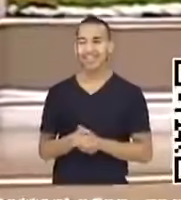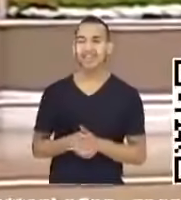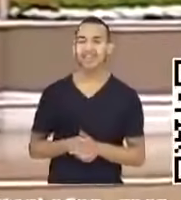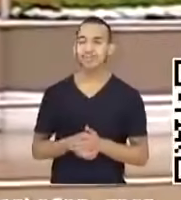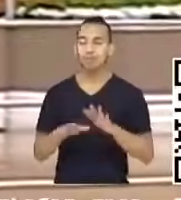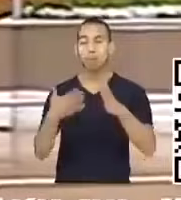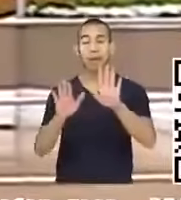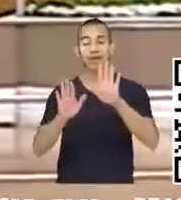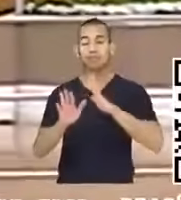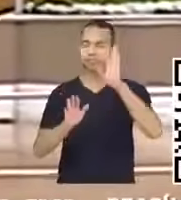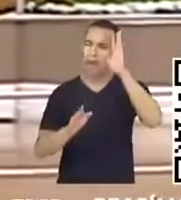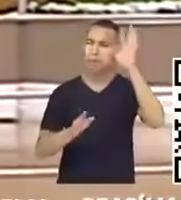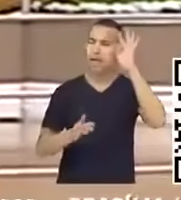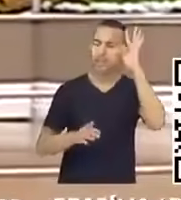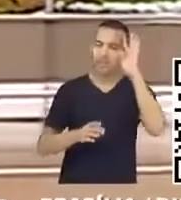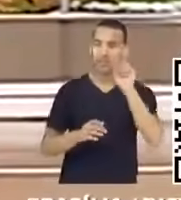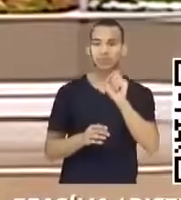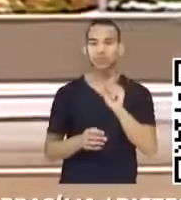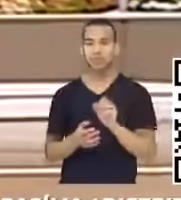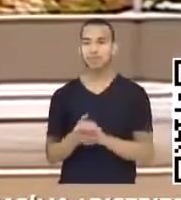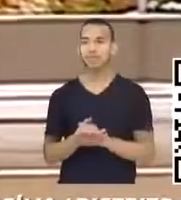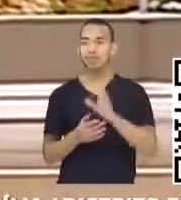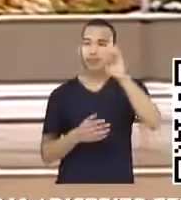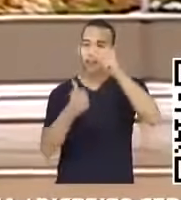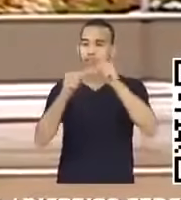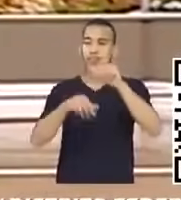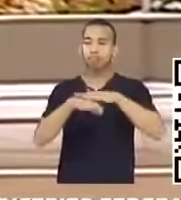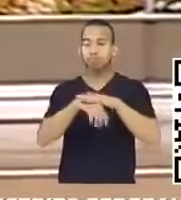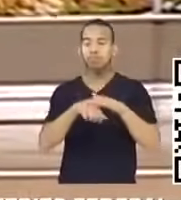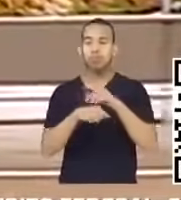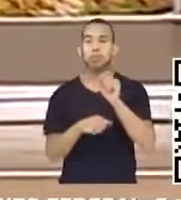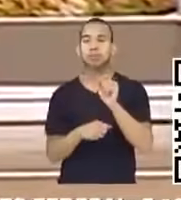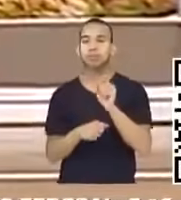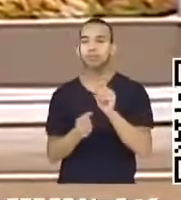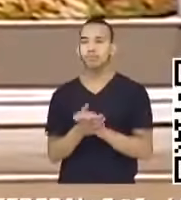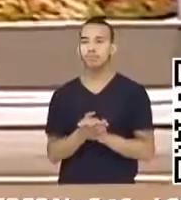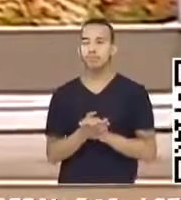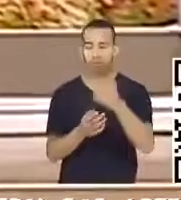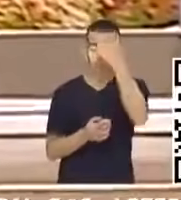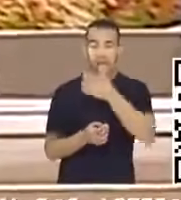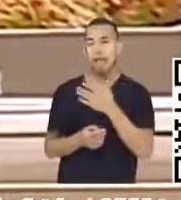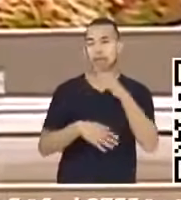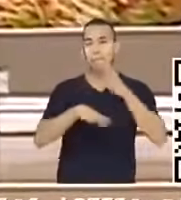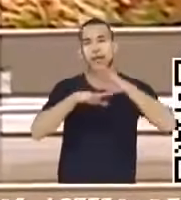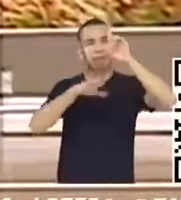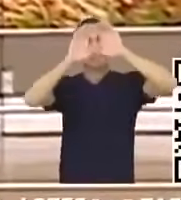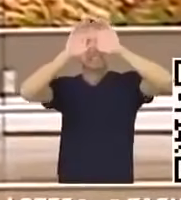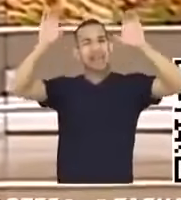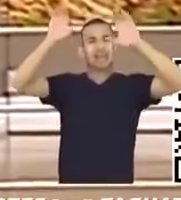e eu fico imaginando igreja a Deus tá falando assim ó Olá eu sou maior que o